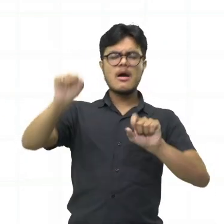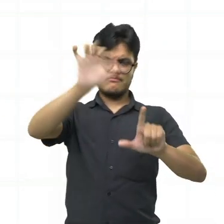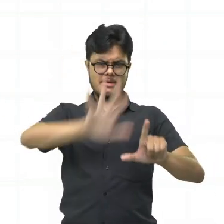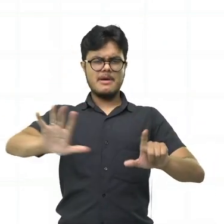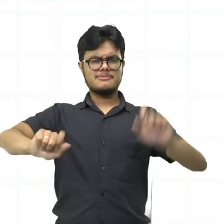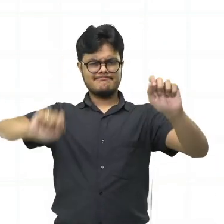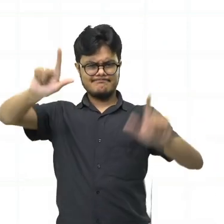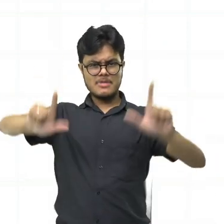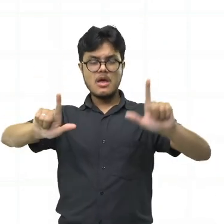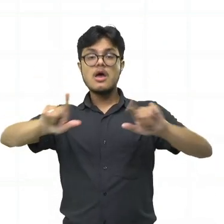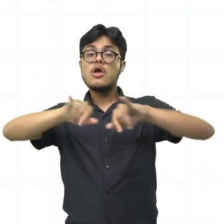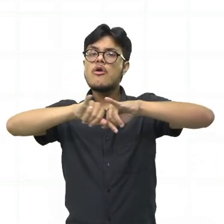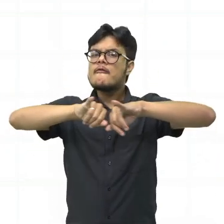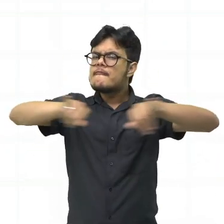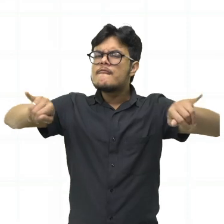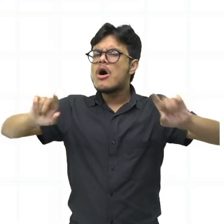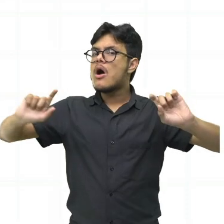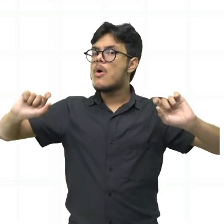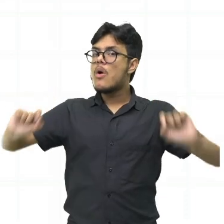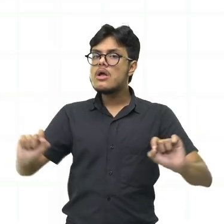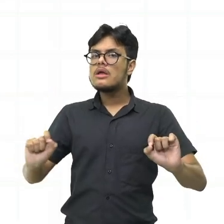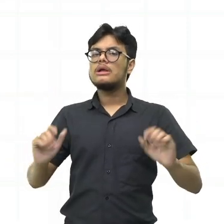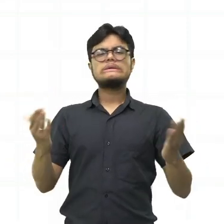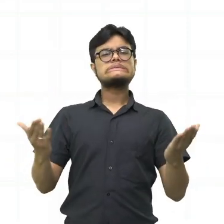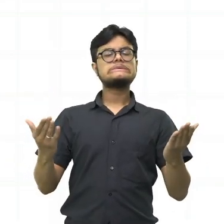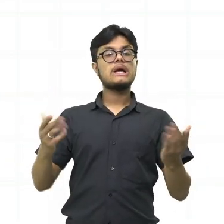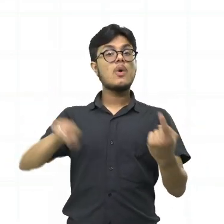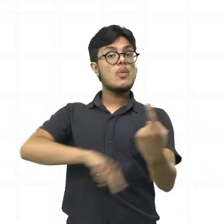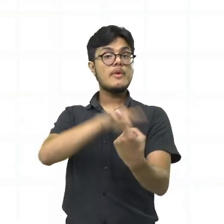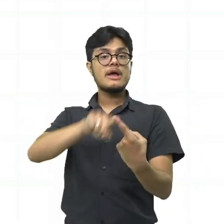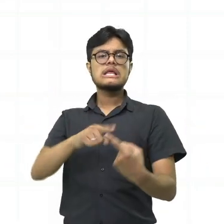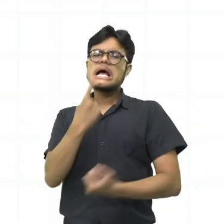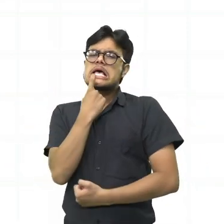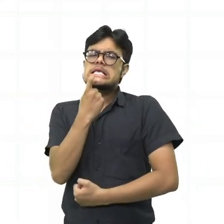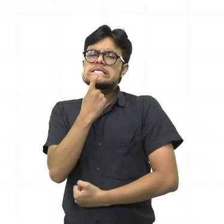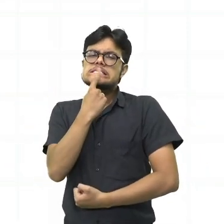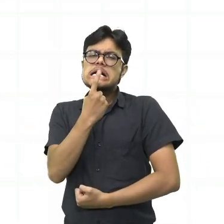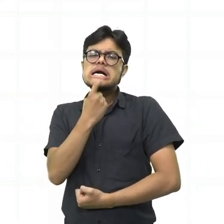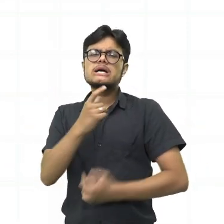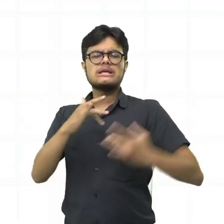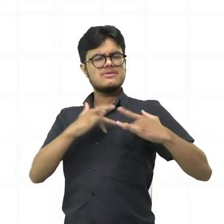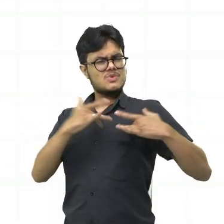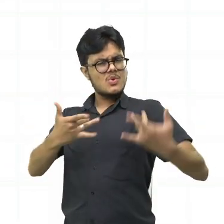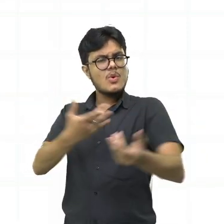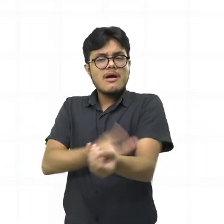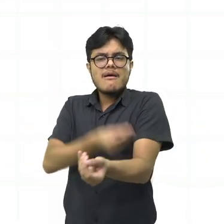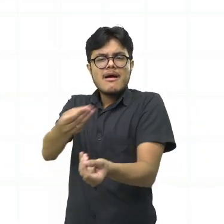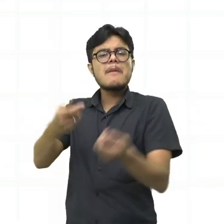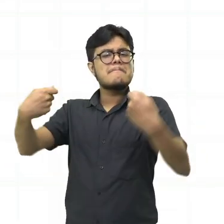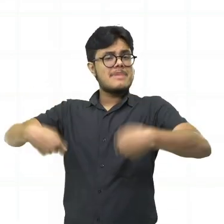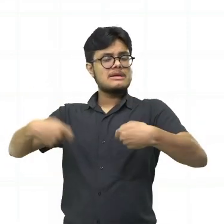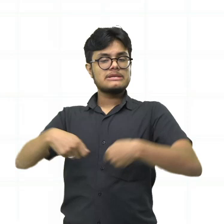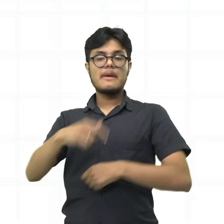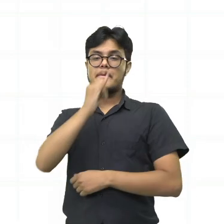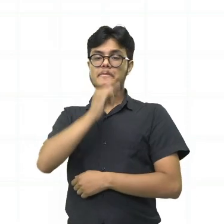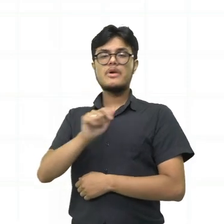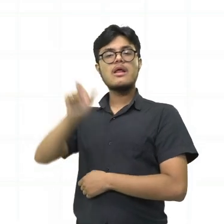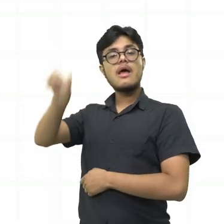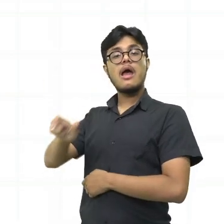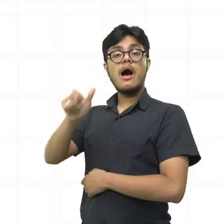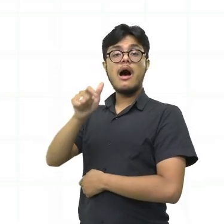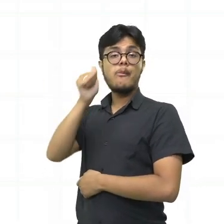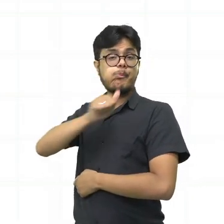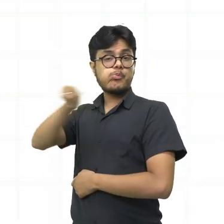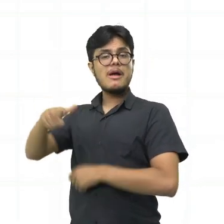imagem que traz esse cuidado com a doação de sangue. Olha só, Carol precisou de sangue no pós-parto. Uma